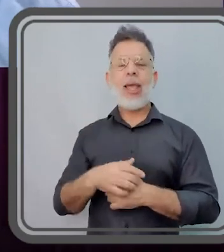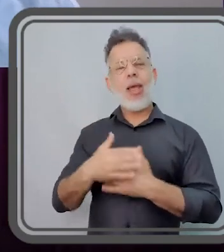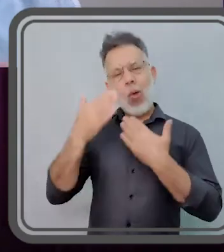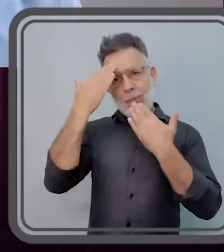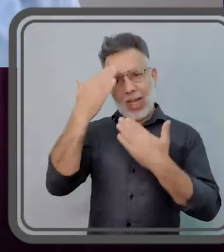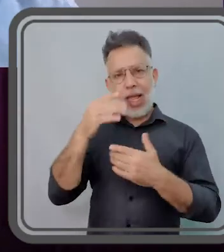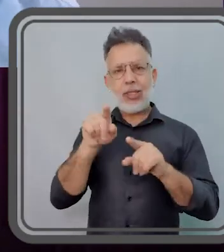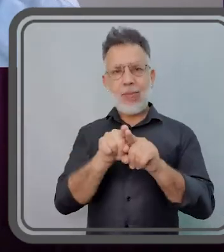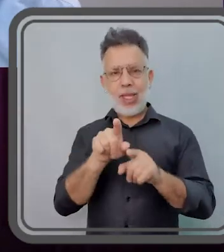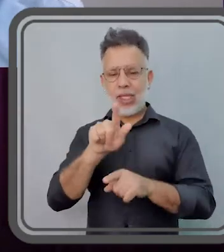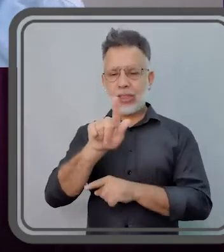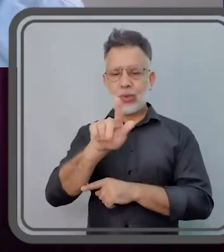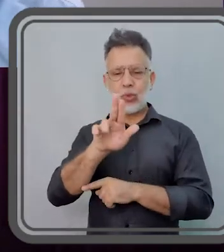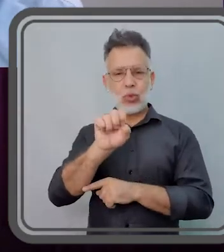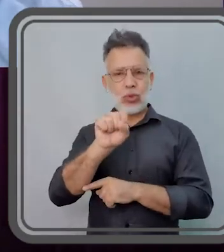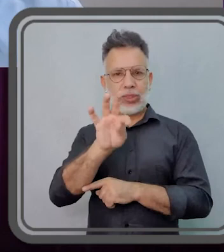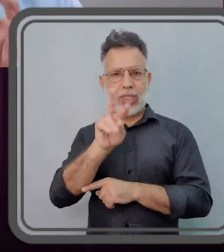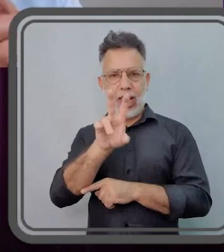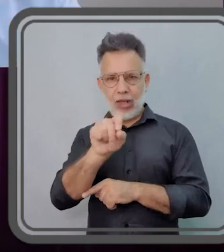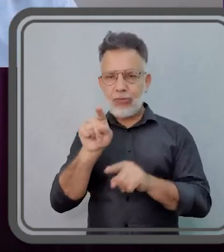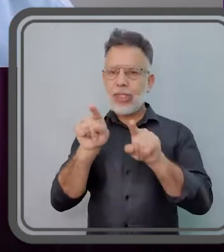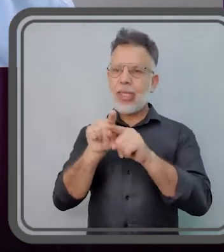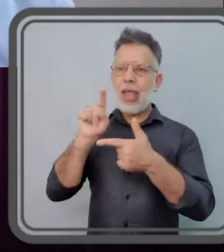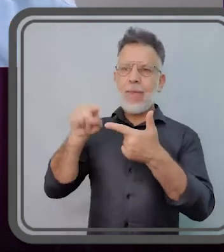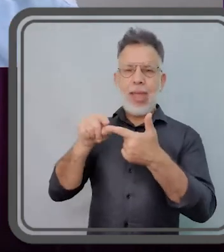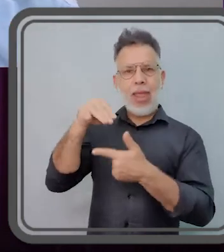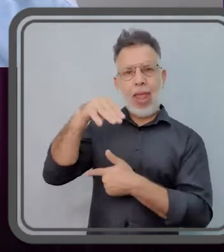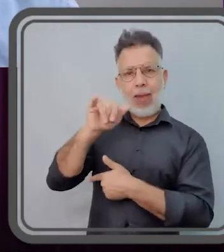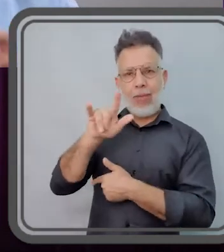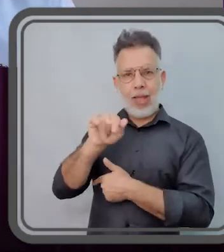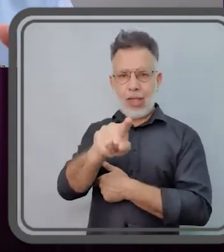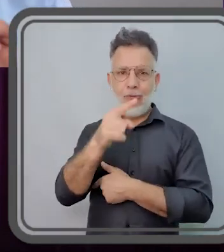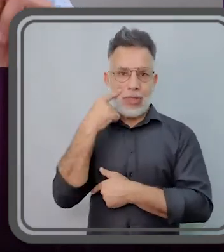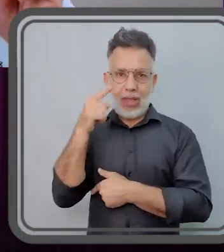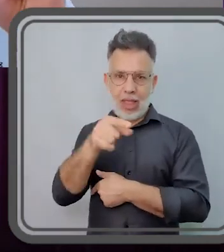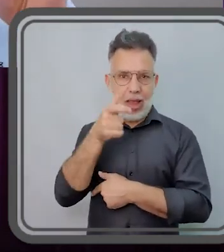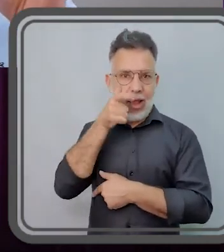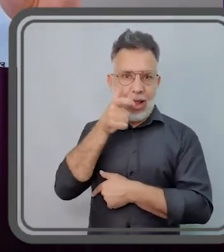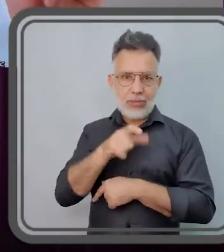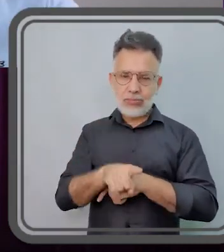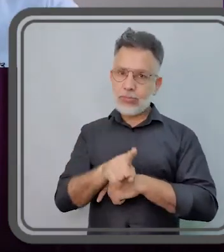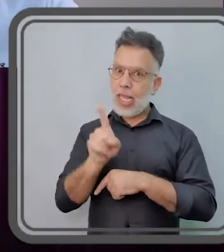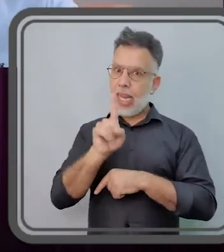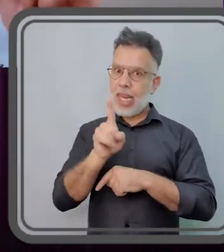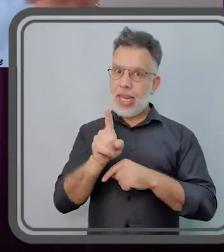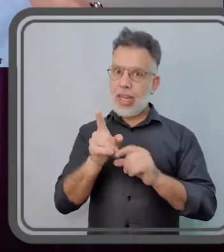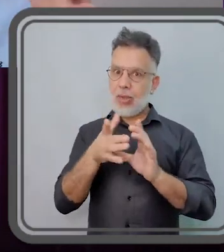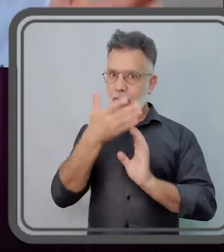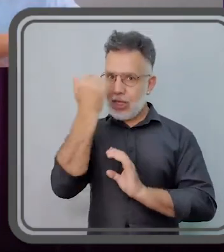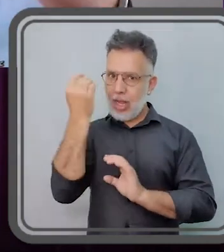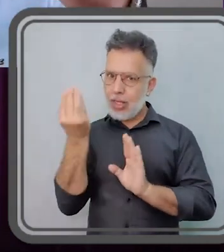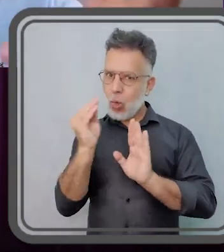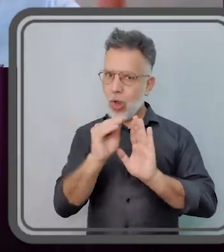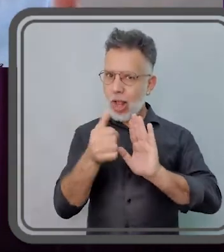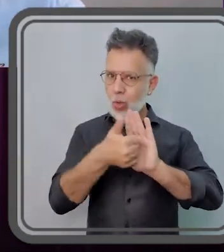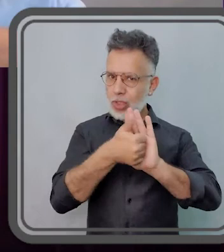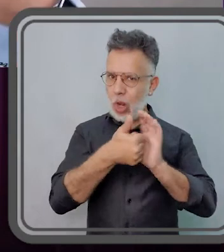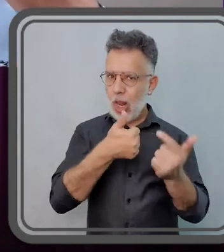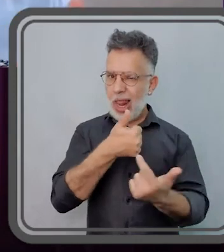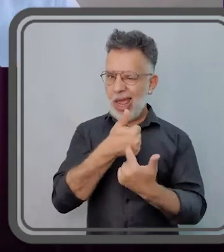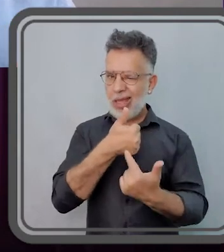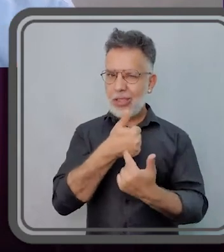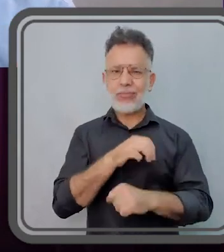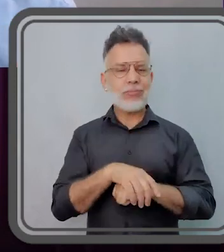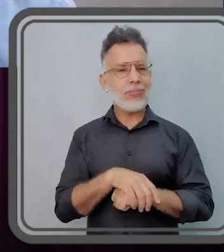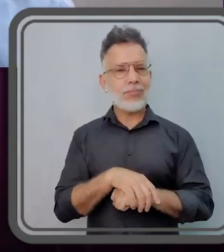também, e a Maggie, que esteve conosco aqui. A você que ficou plugado aí, não deixe, né, de deixar o seu like, não esqueça, perdão, de deixar o seu